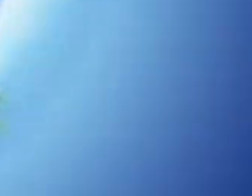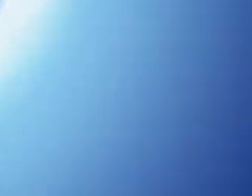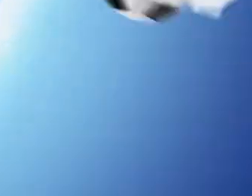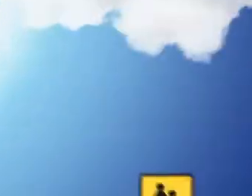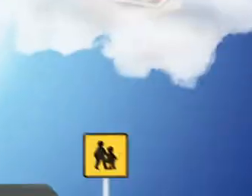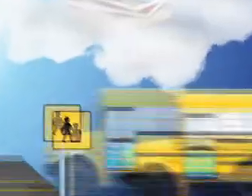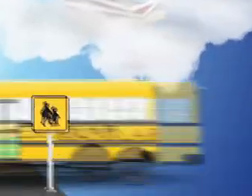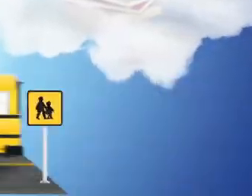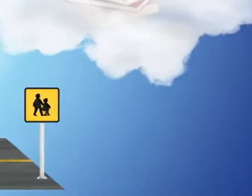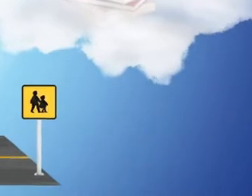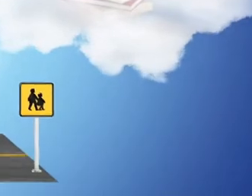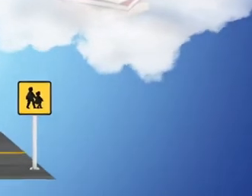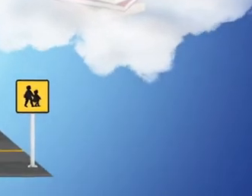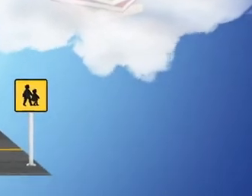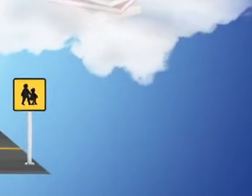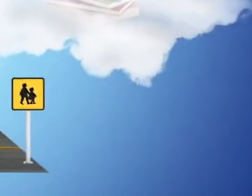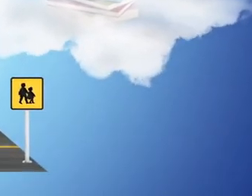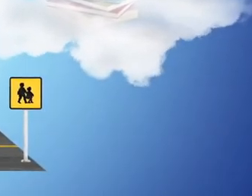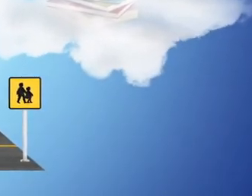E aí